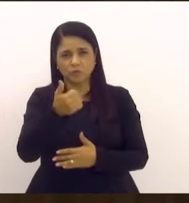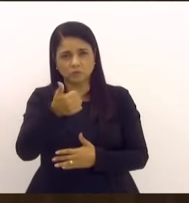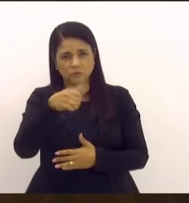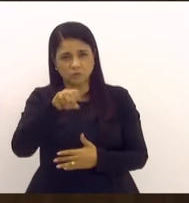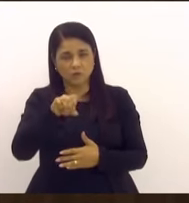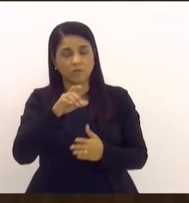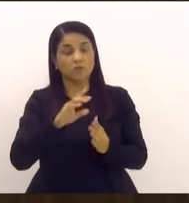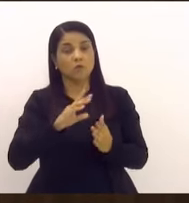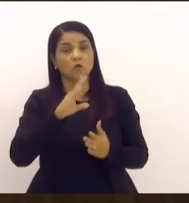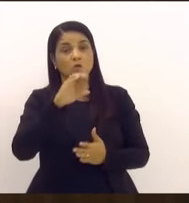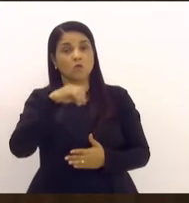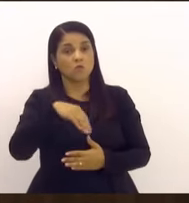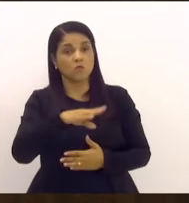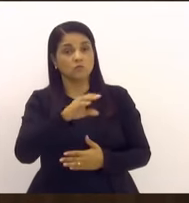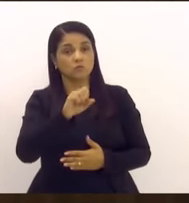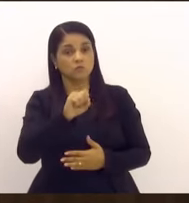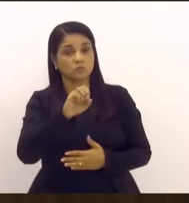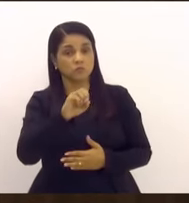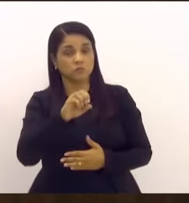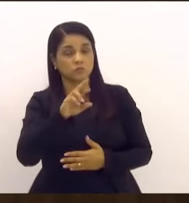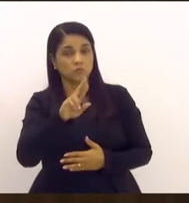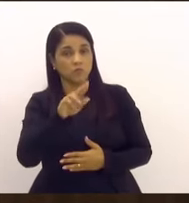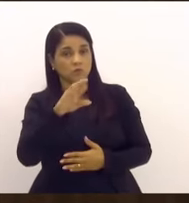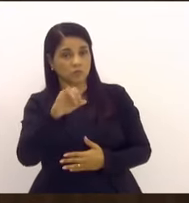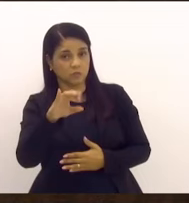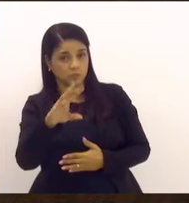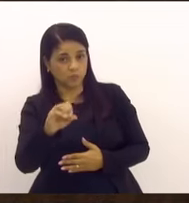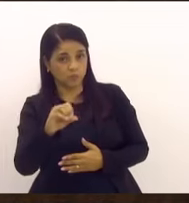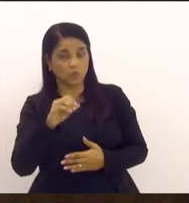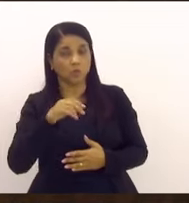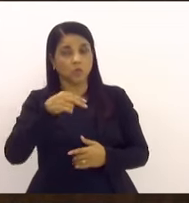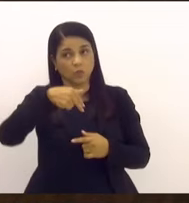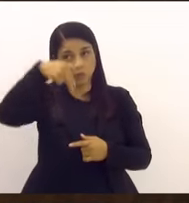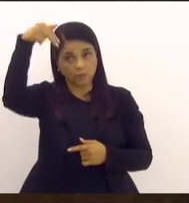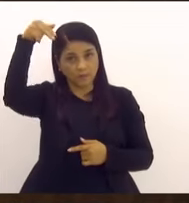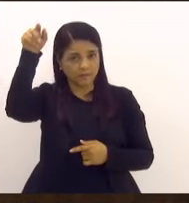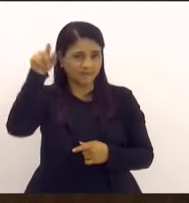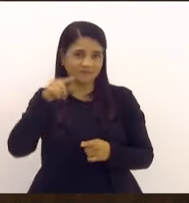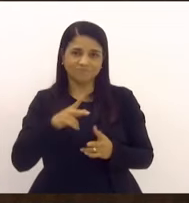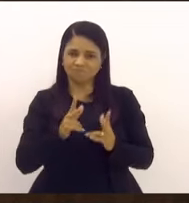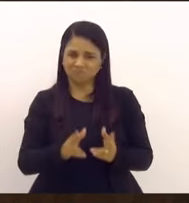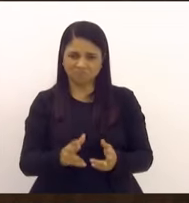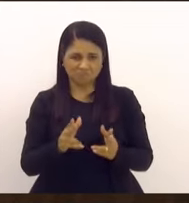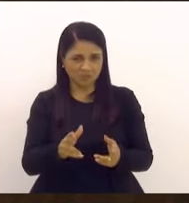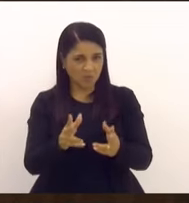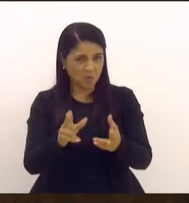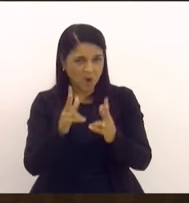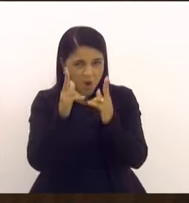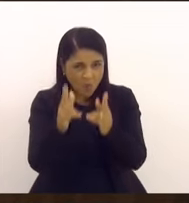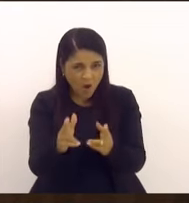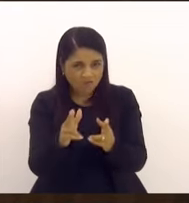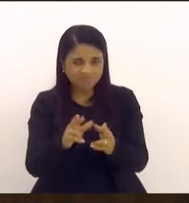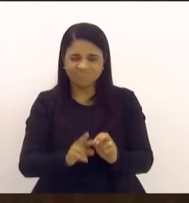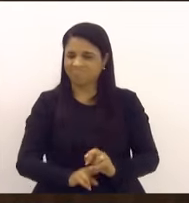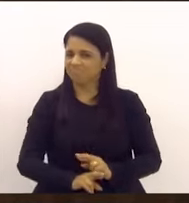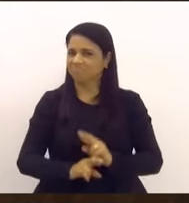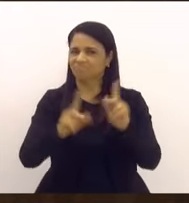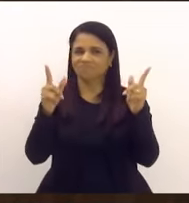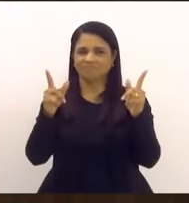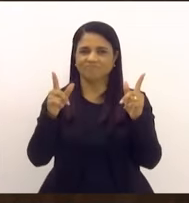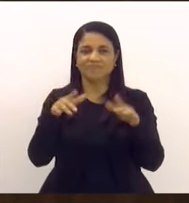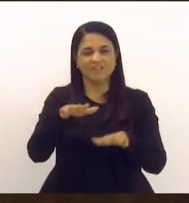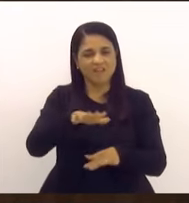Consórcio Nordeste, a gente não viu a mesma repercussão com relação à ala